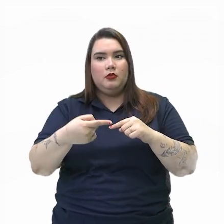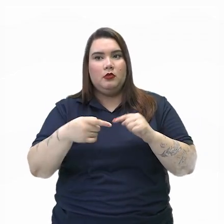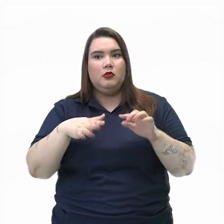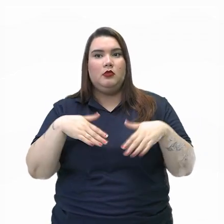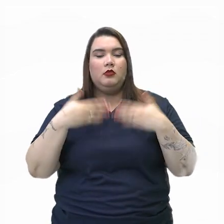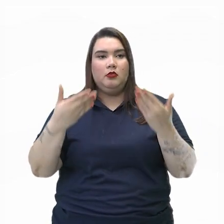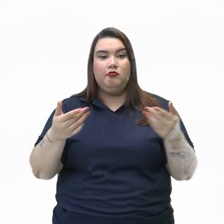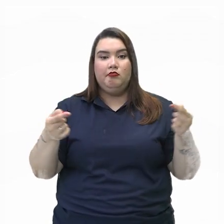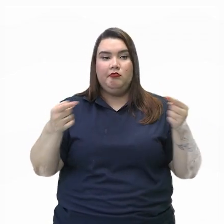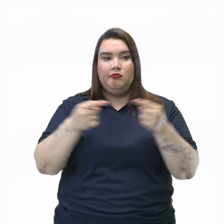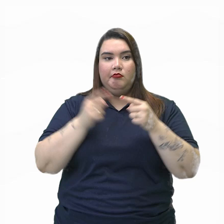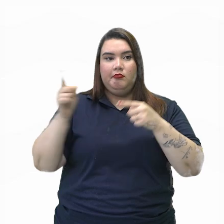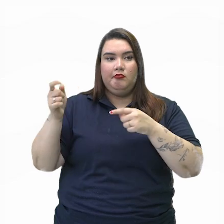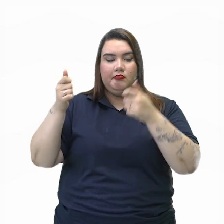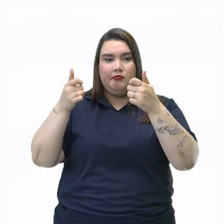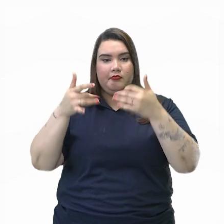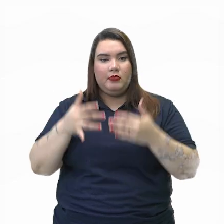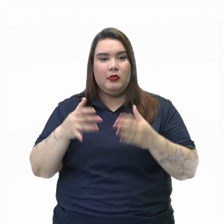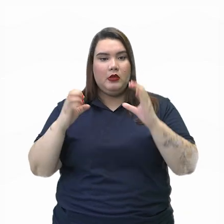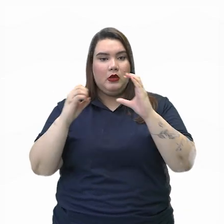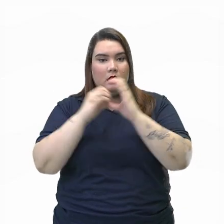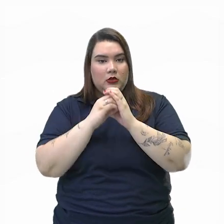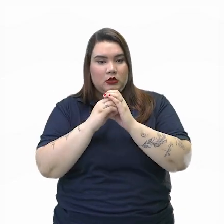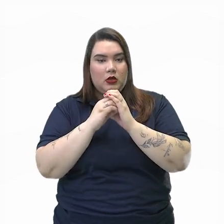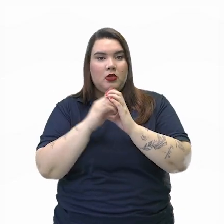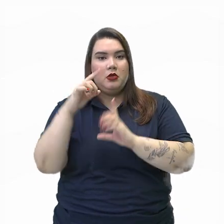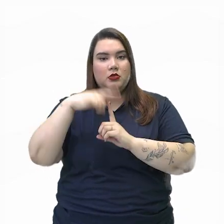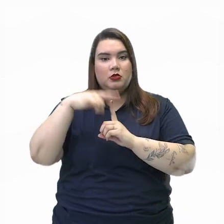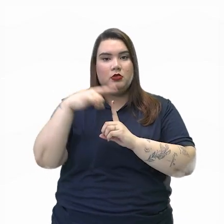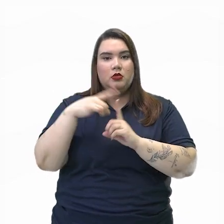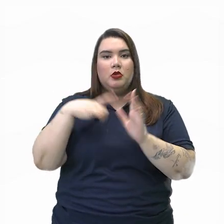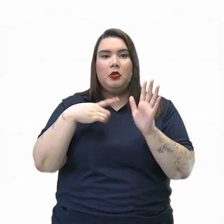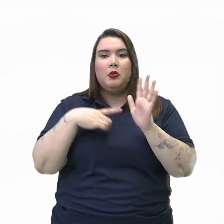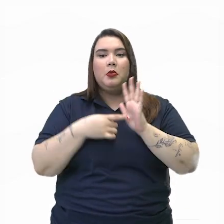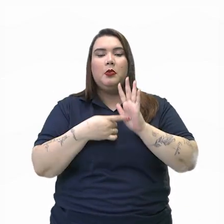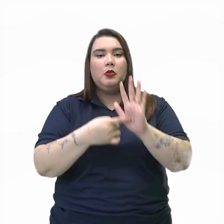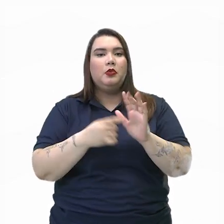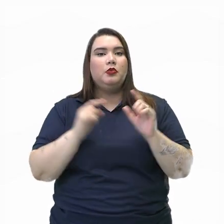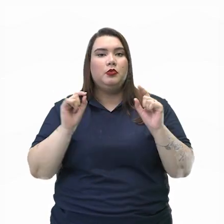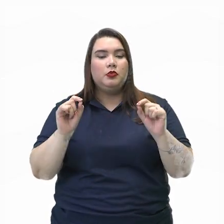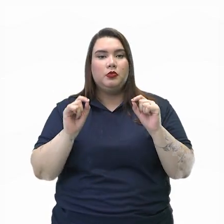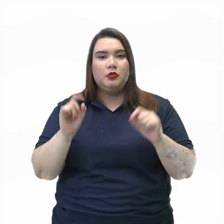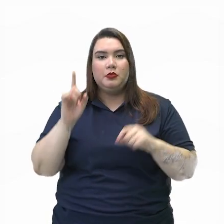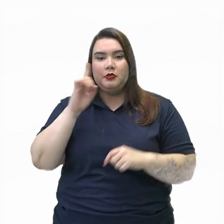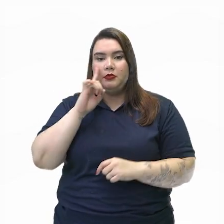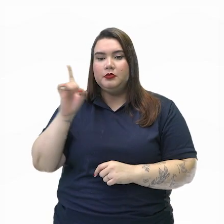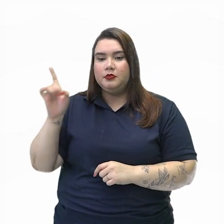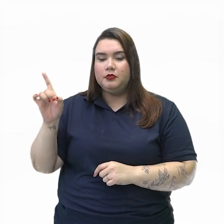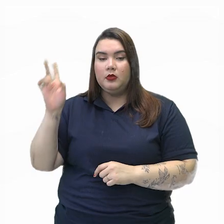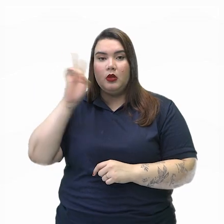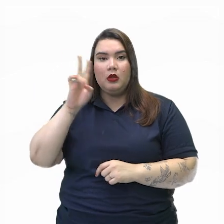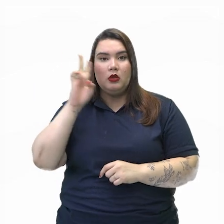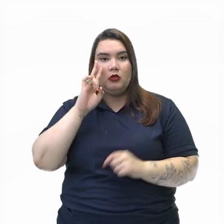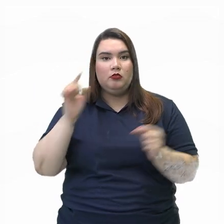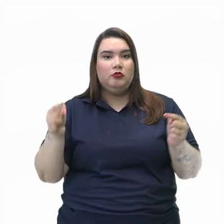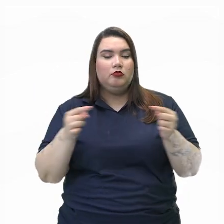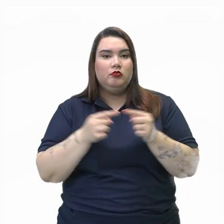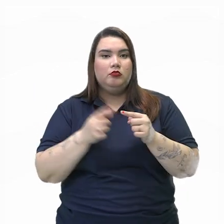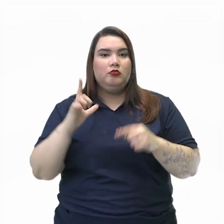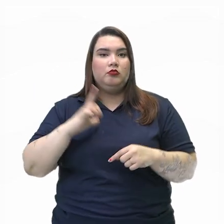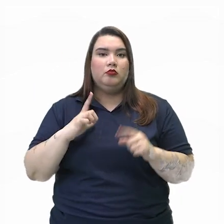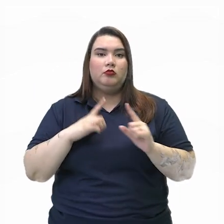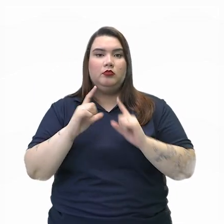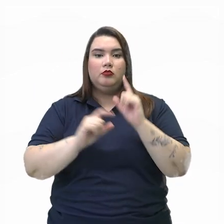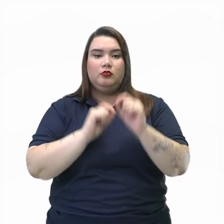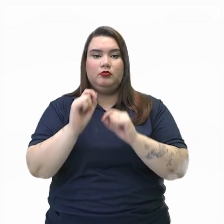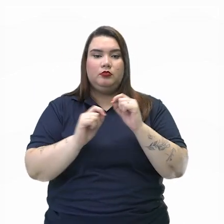posterior. Aí, com base nas células fotovoltaicas, nós temos o seguinte, ó. Vejam, então, relembrando com vocês,